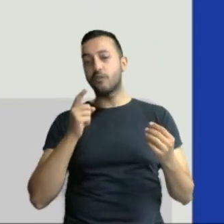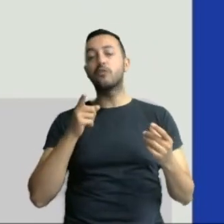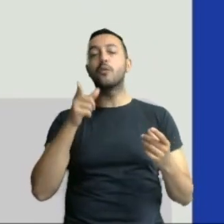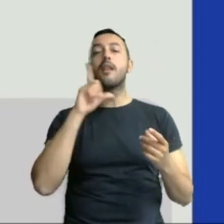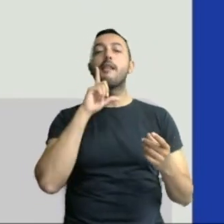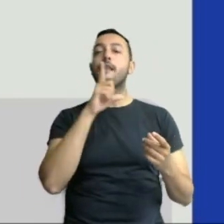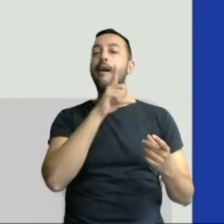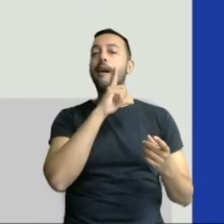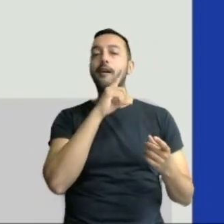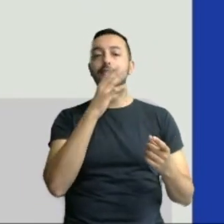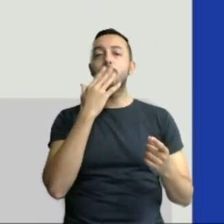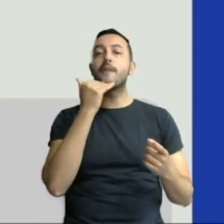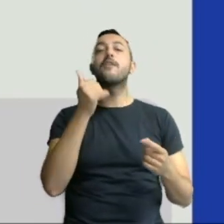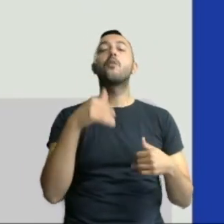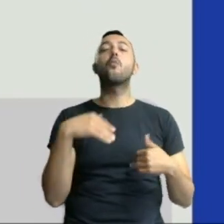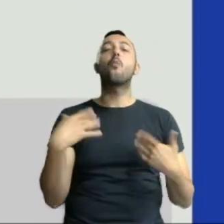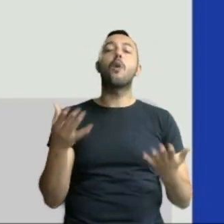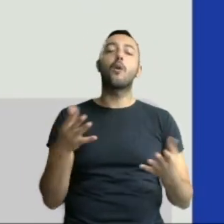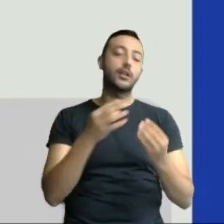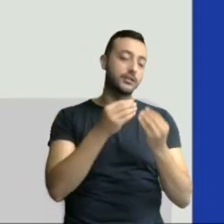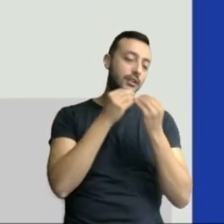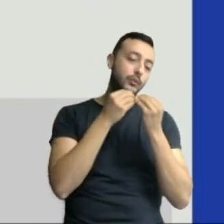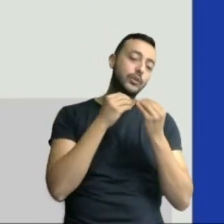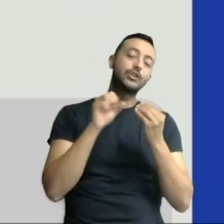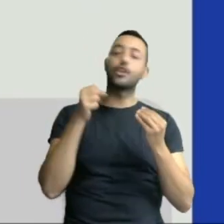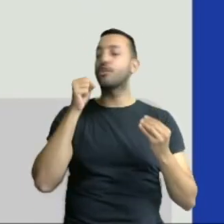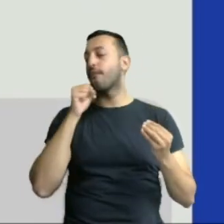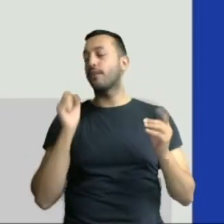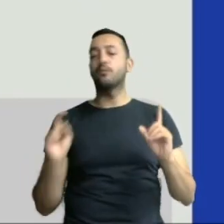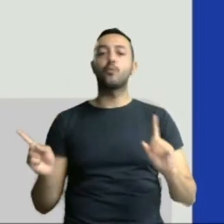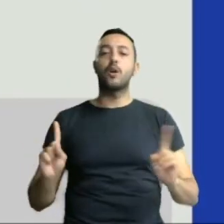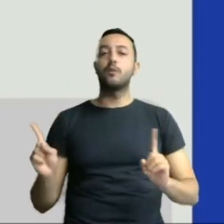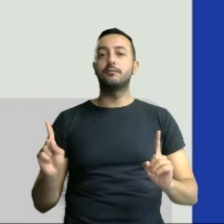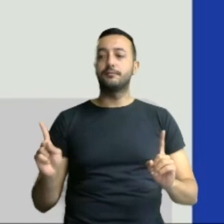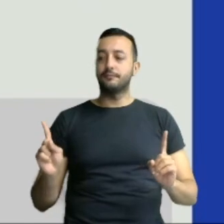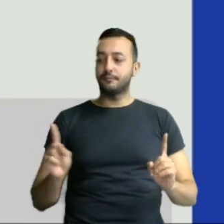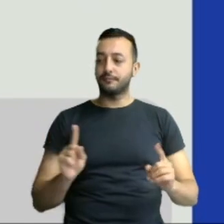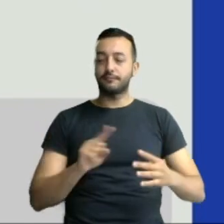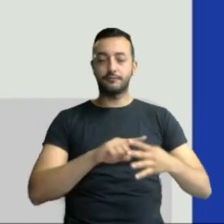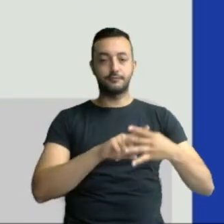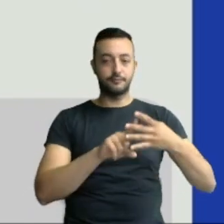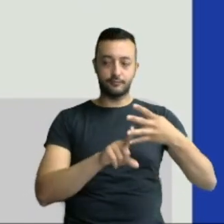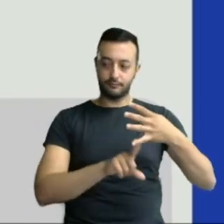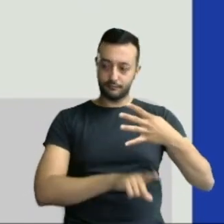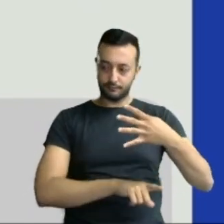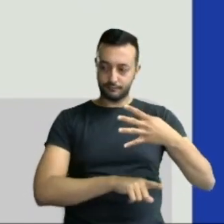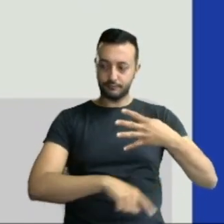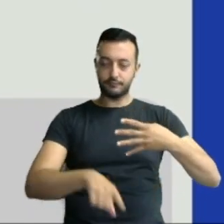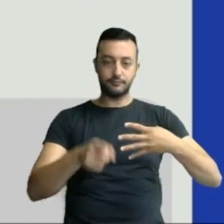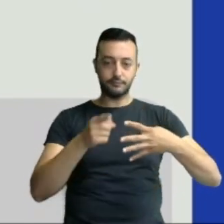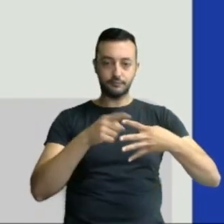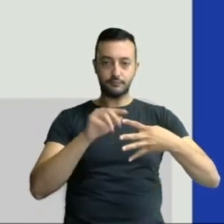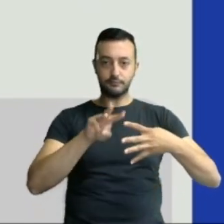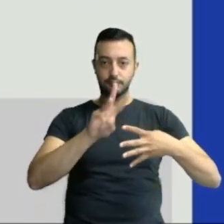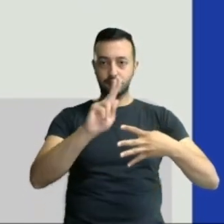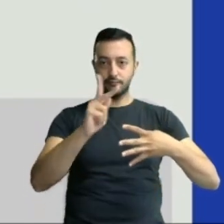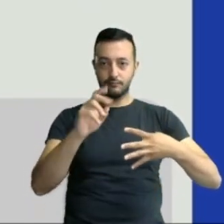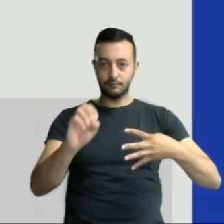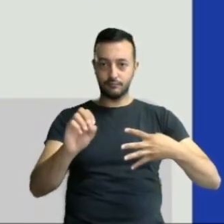lanche, sanduíche ou sorvete? E temos as seguintes opções. Letra A, temos o